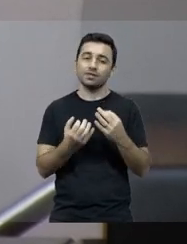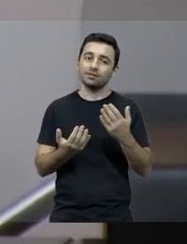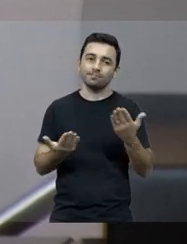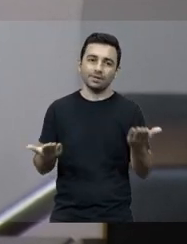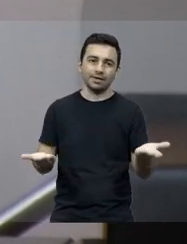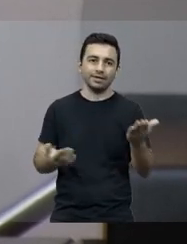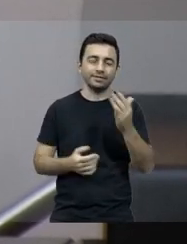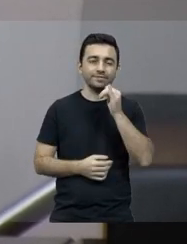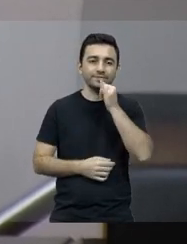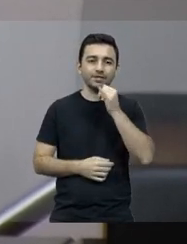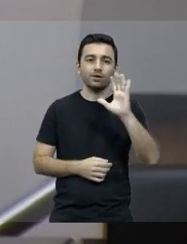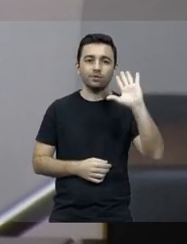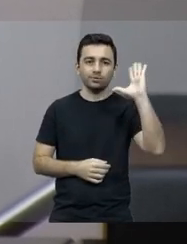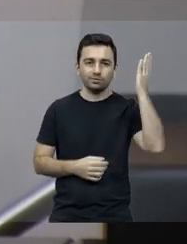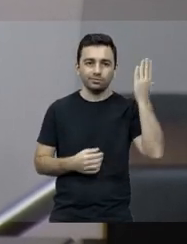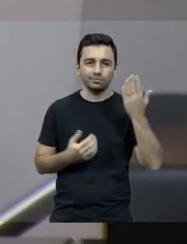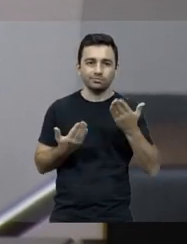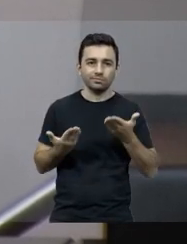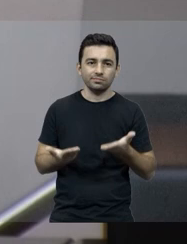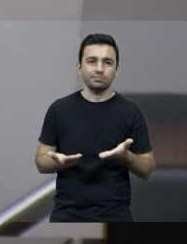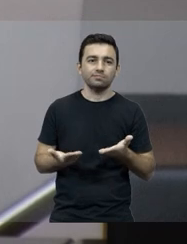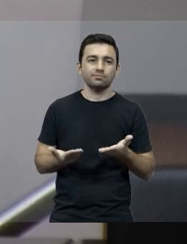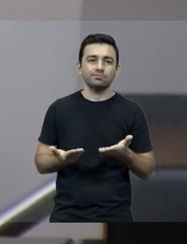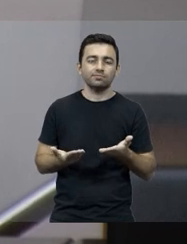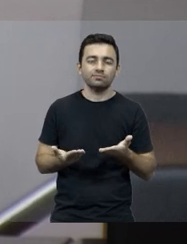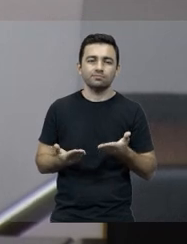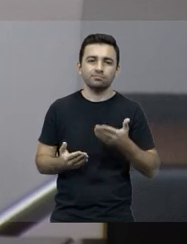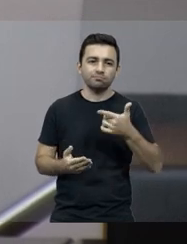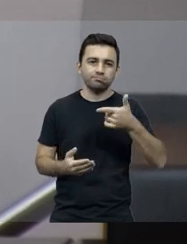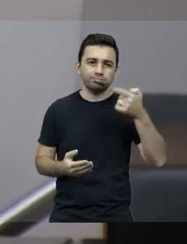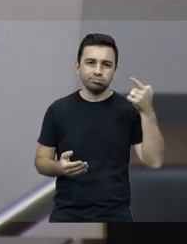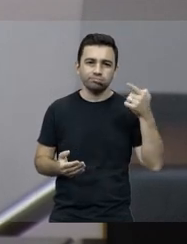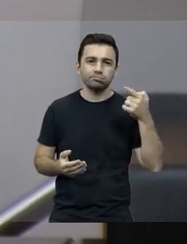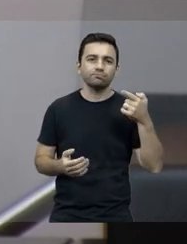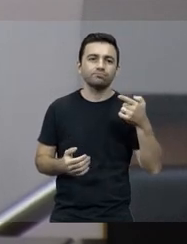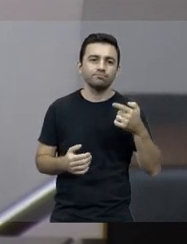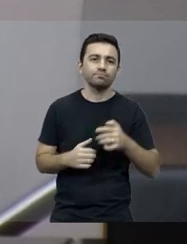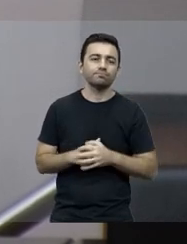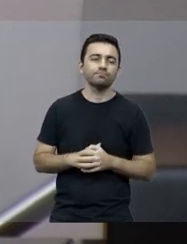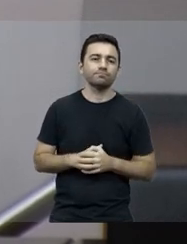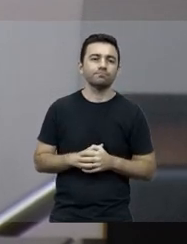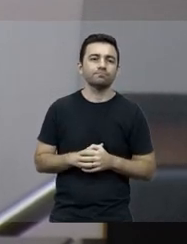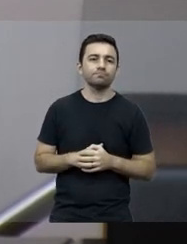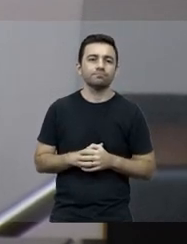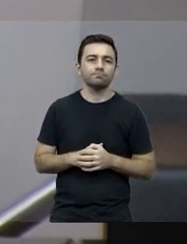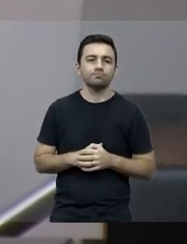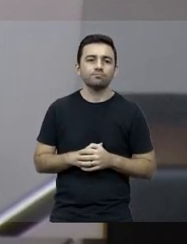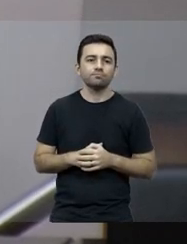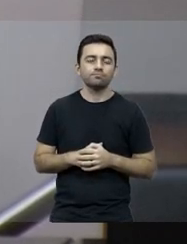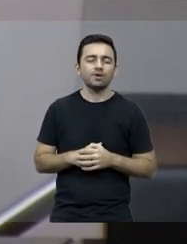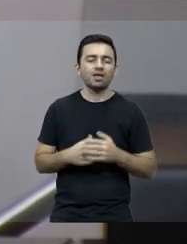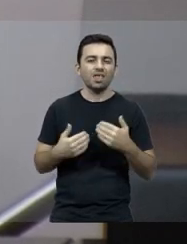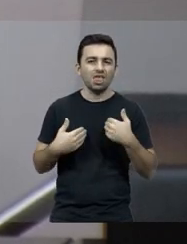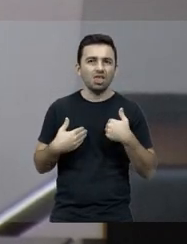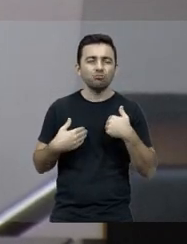foi vítima, obrigado pela imagem, foi vítima de uma rajada de um fuzil. Agora eu me pergunto,